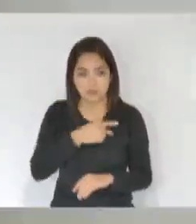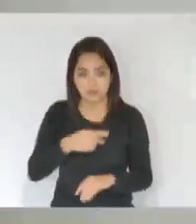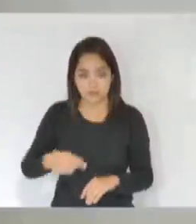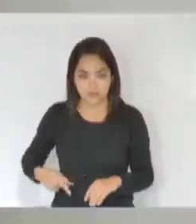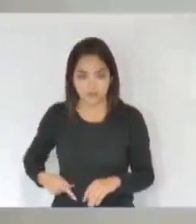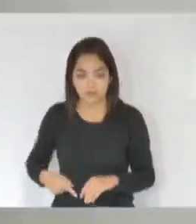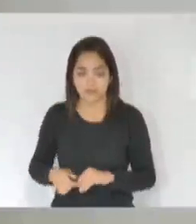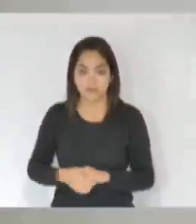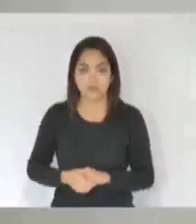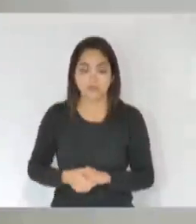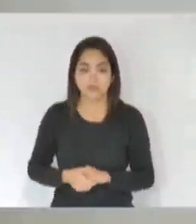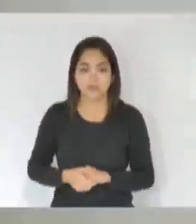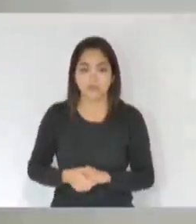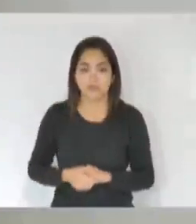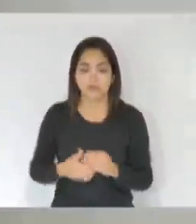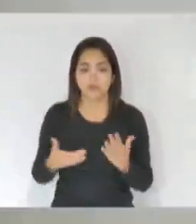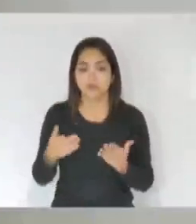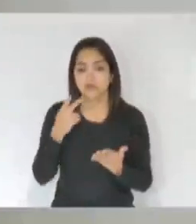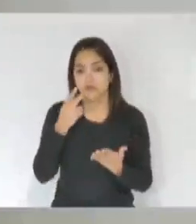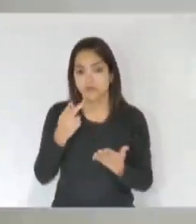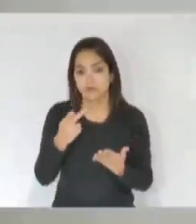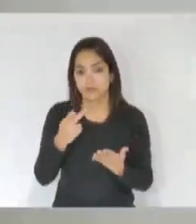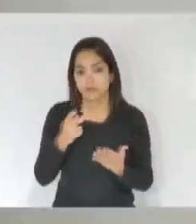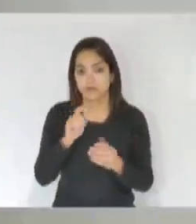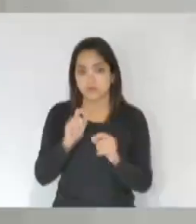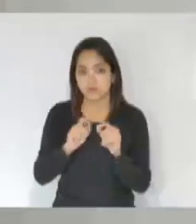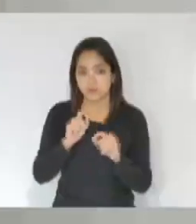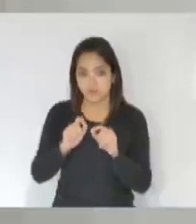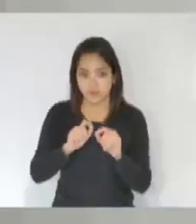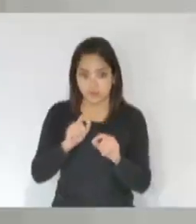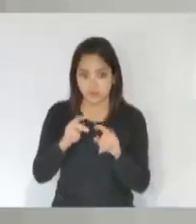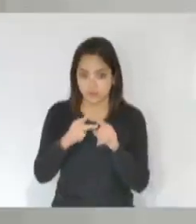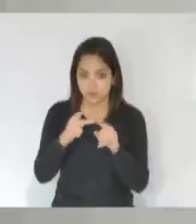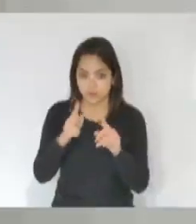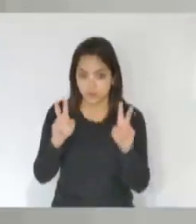deputados. Falar, na realidade, sobre